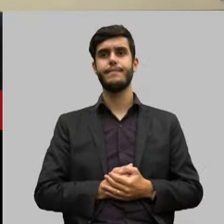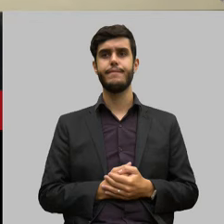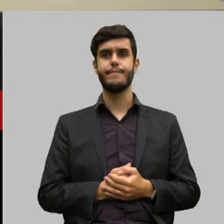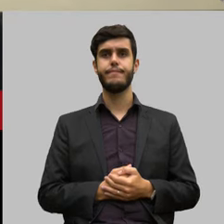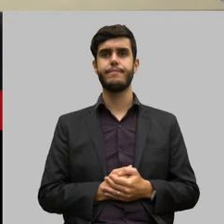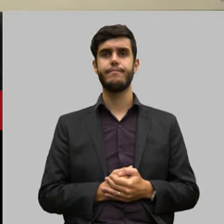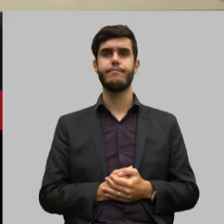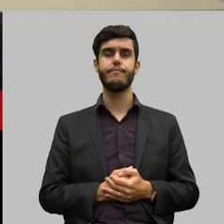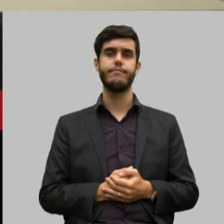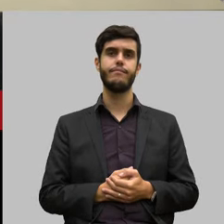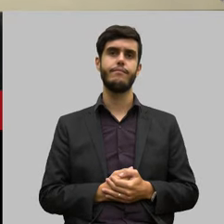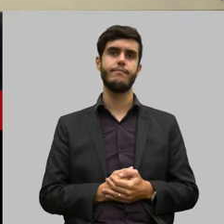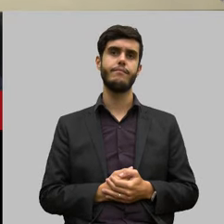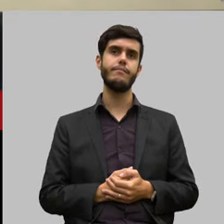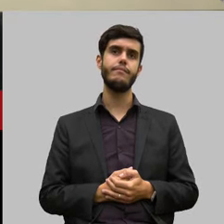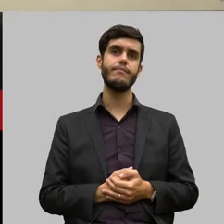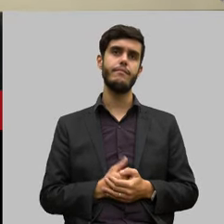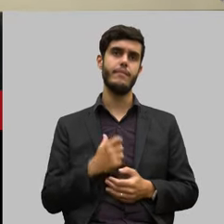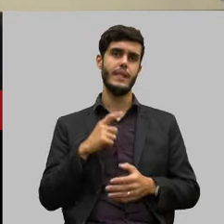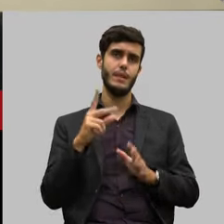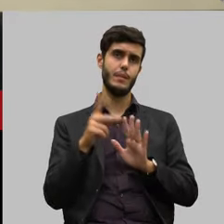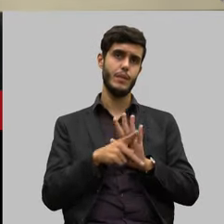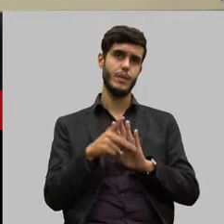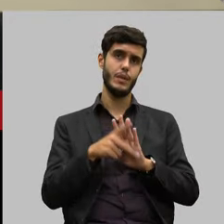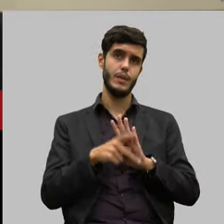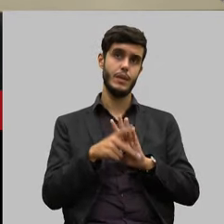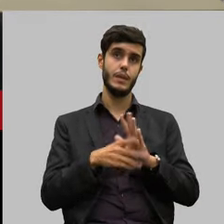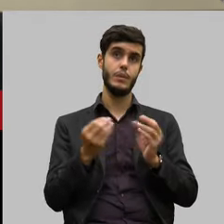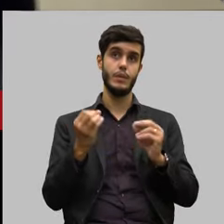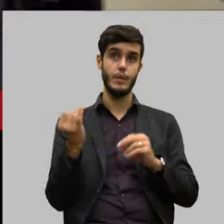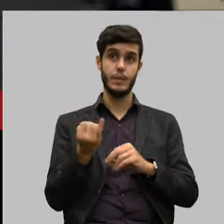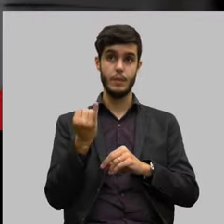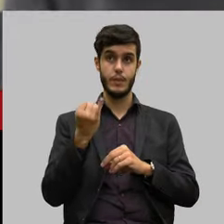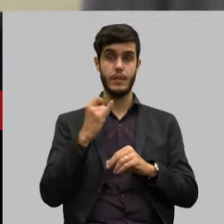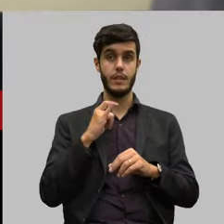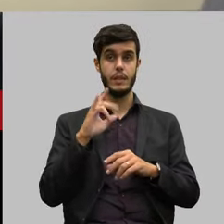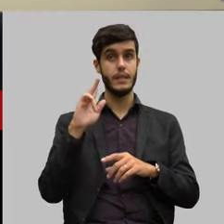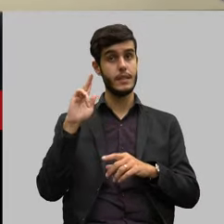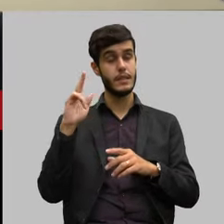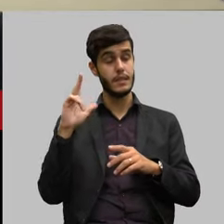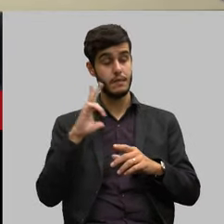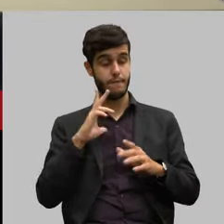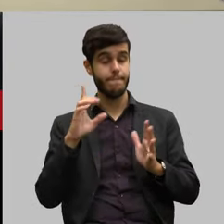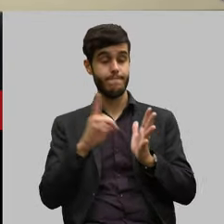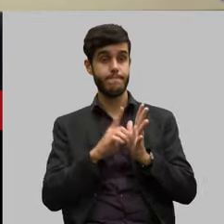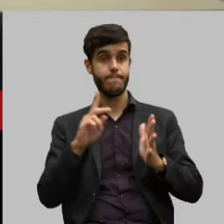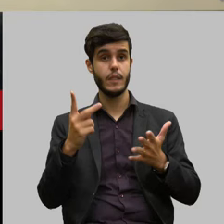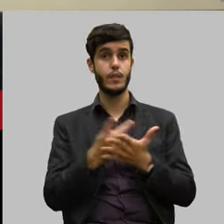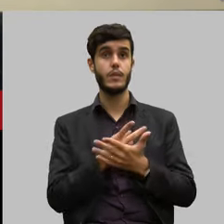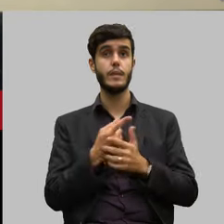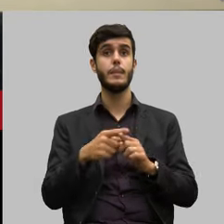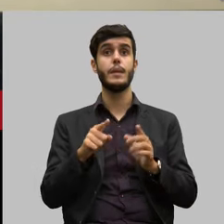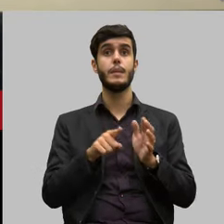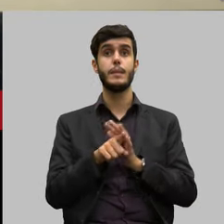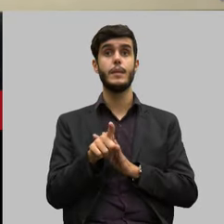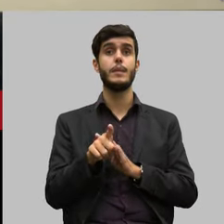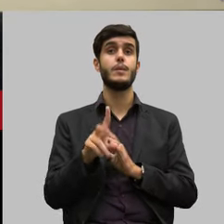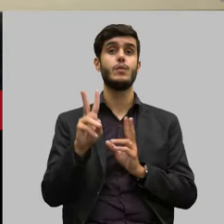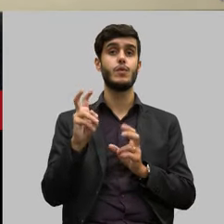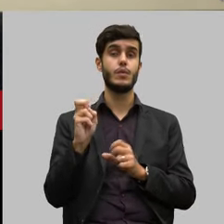enfim são vários projetos importantes acontecendo mas a minha pergunta secretário Cláudio é quanto a